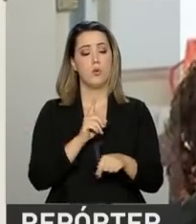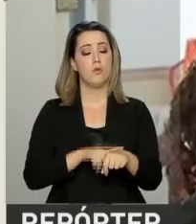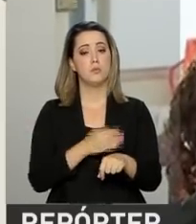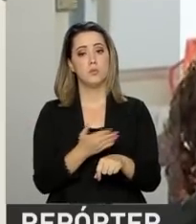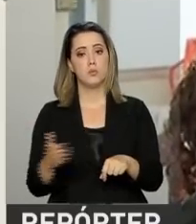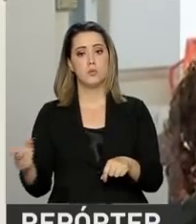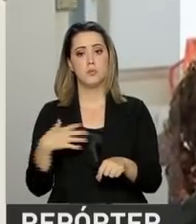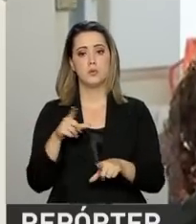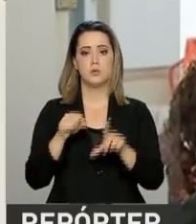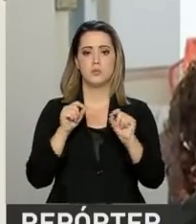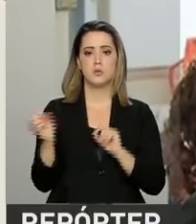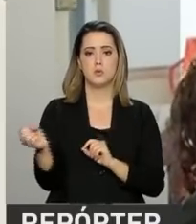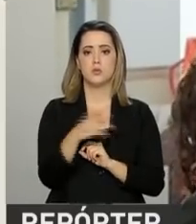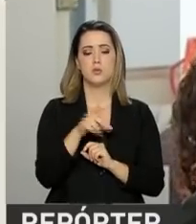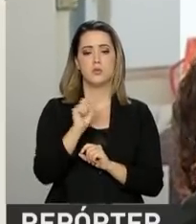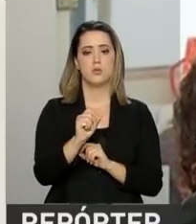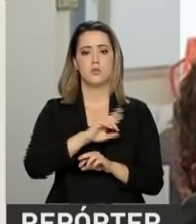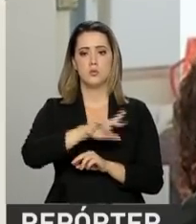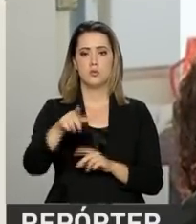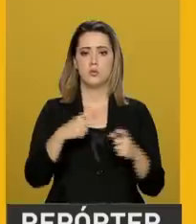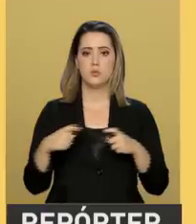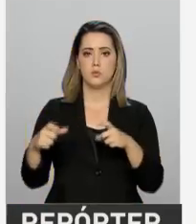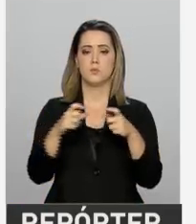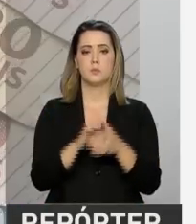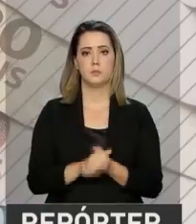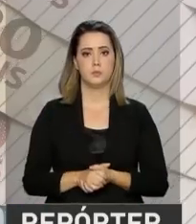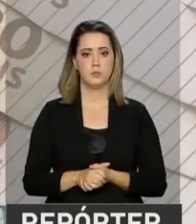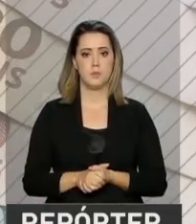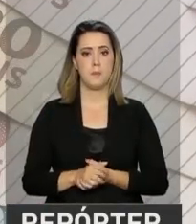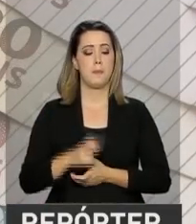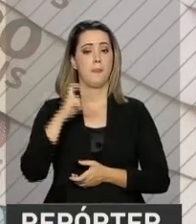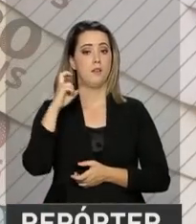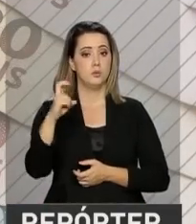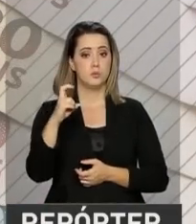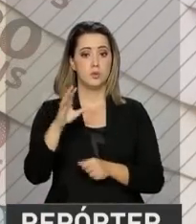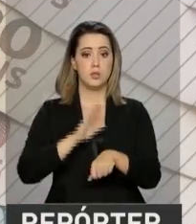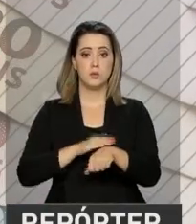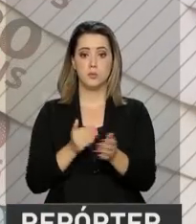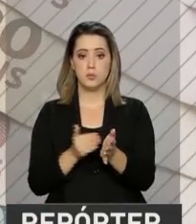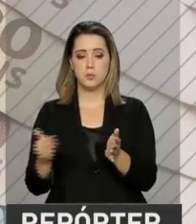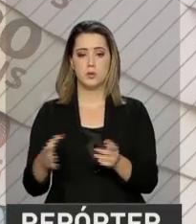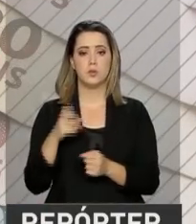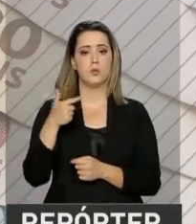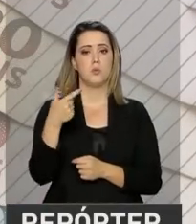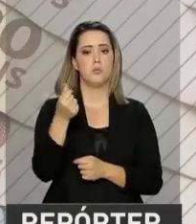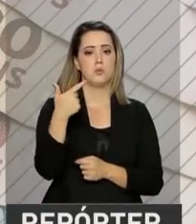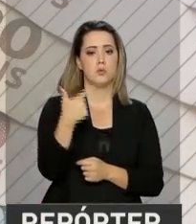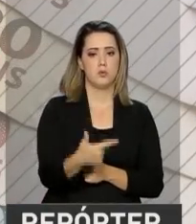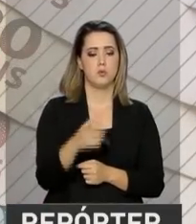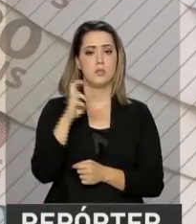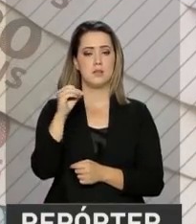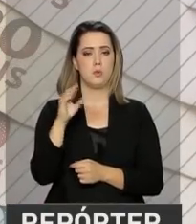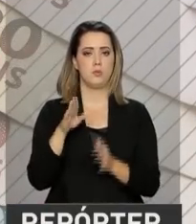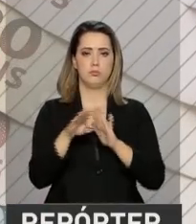selecionar iniciativas inovadoras em várias áreas é a quinta turma do programa iniciado em 2012 nesta etapa serão